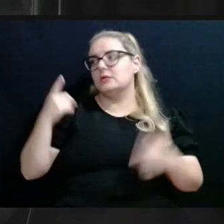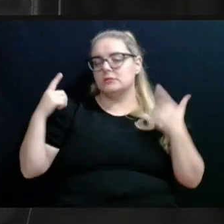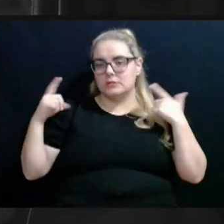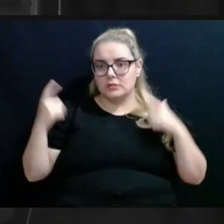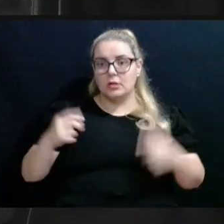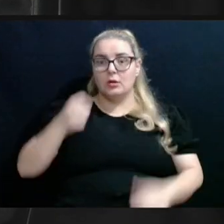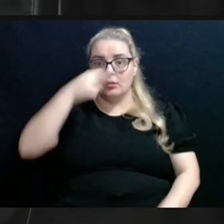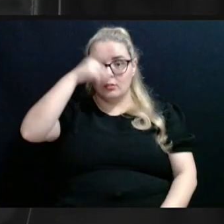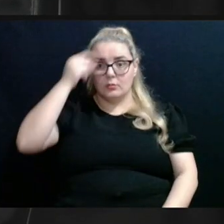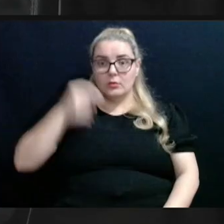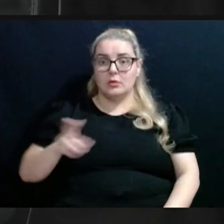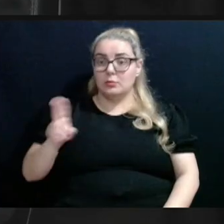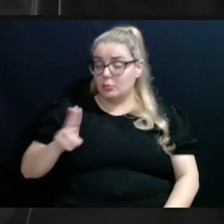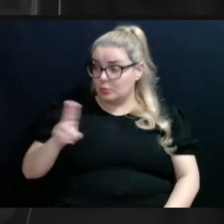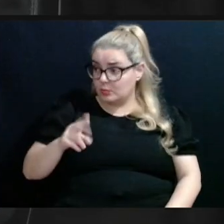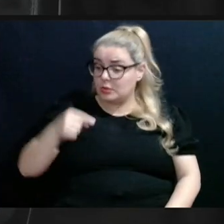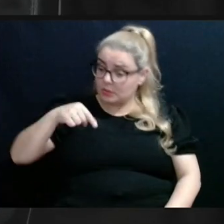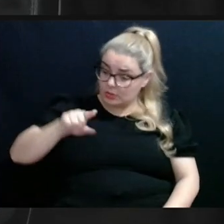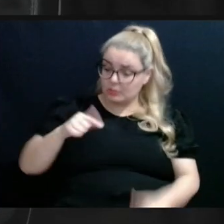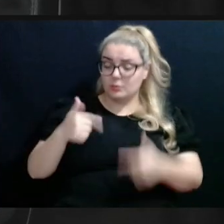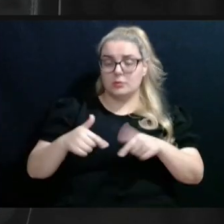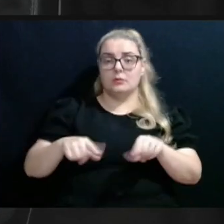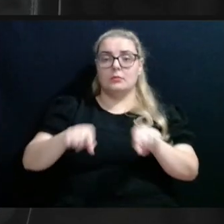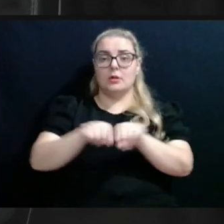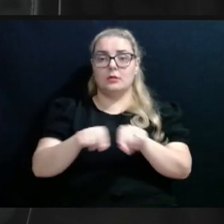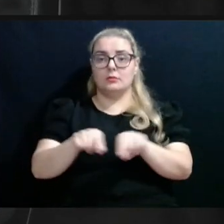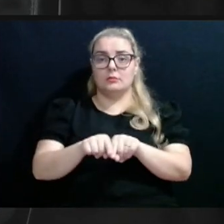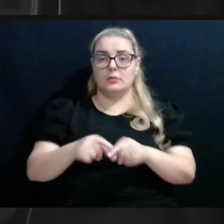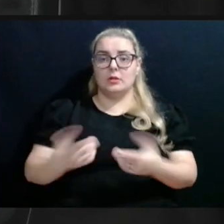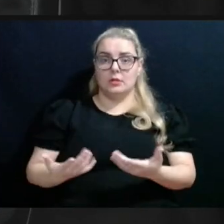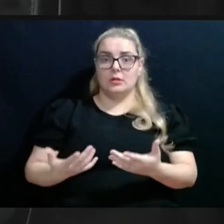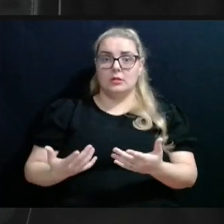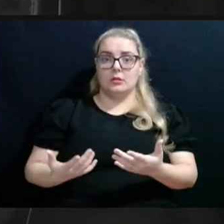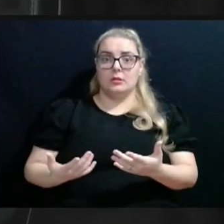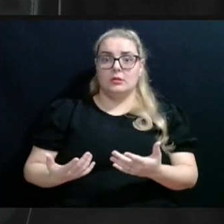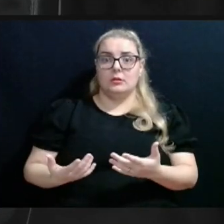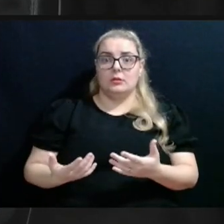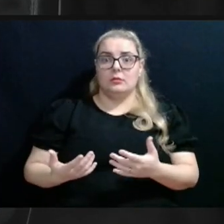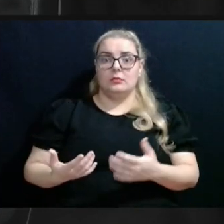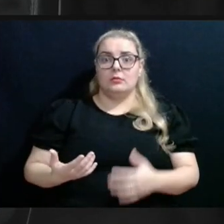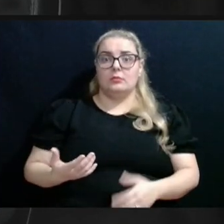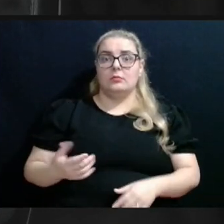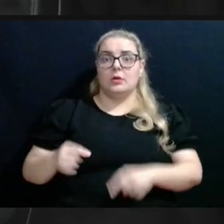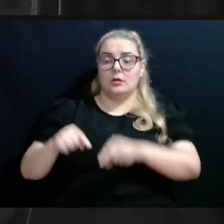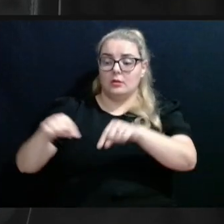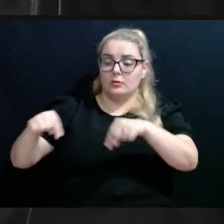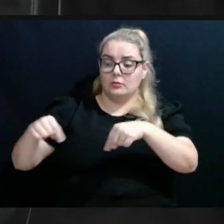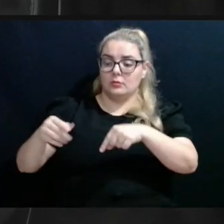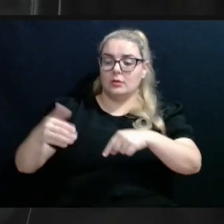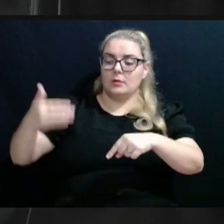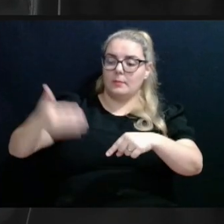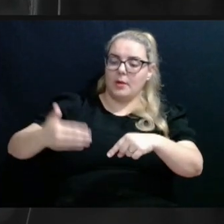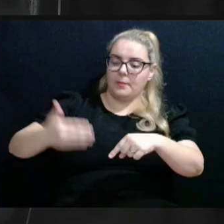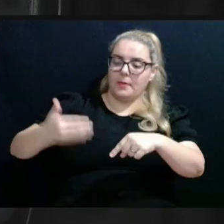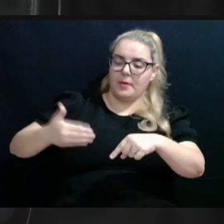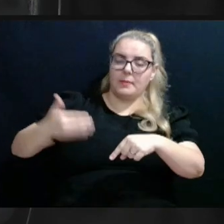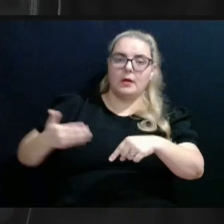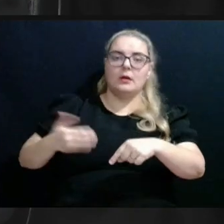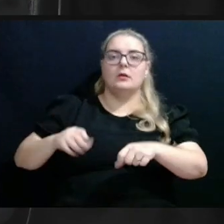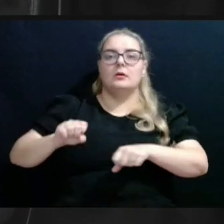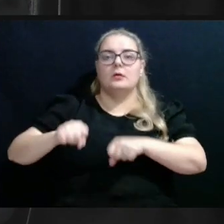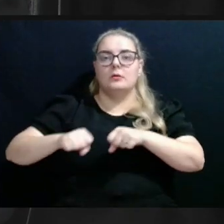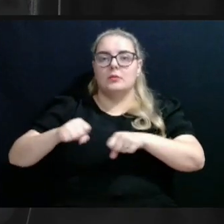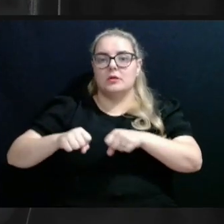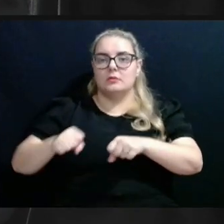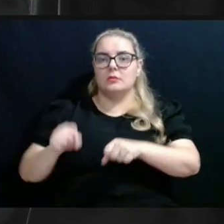se utilize para o trabalho, criar paraciclos e estacionamento de bicicleta, vamos dizer, nos terminais dos